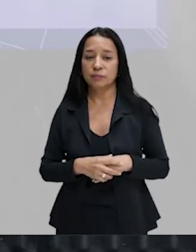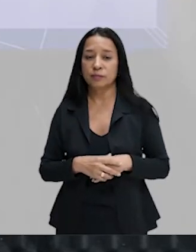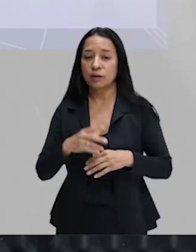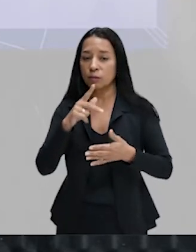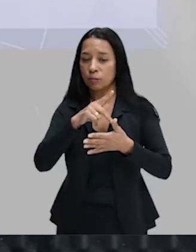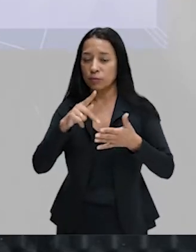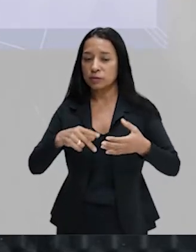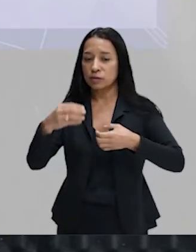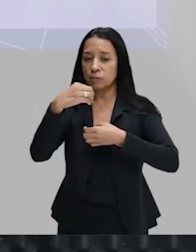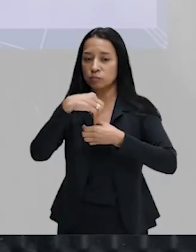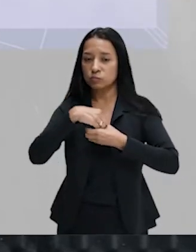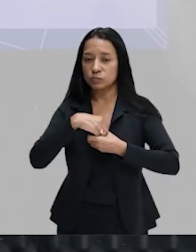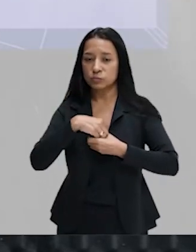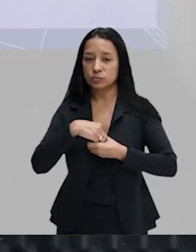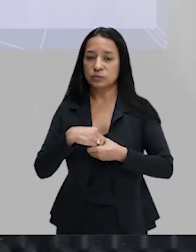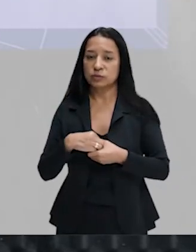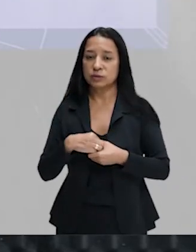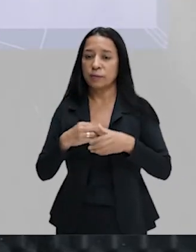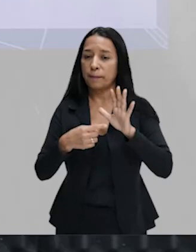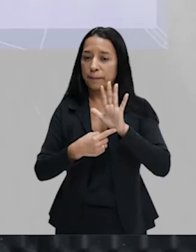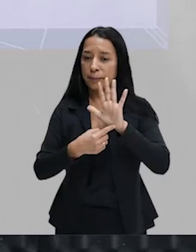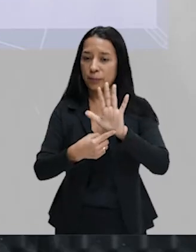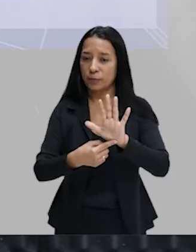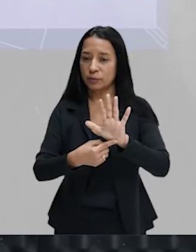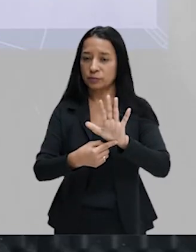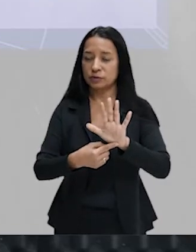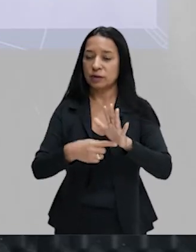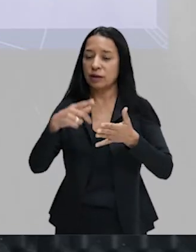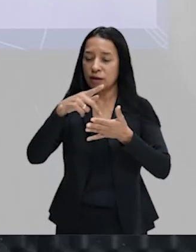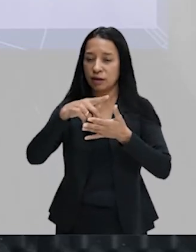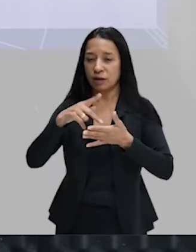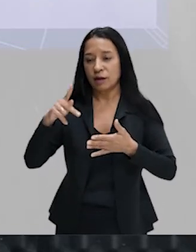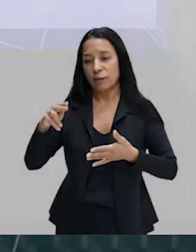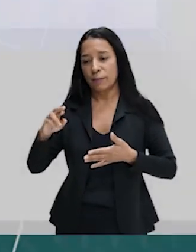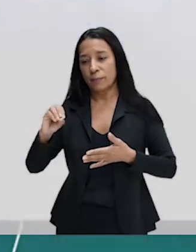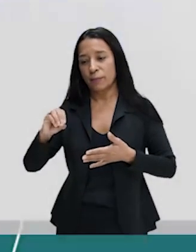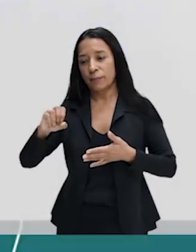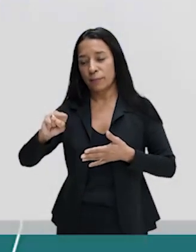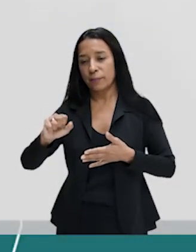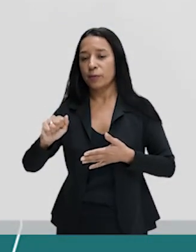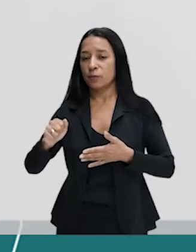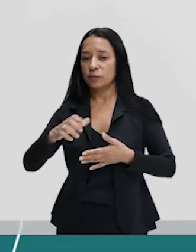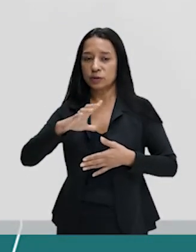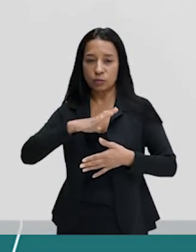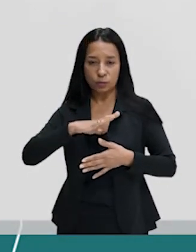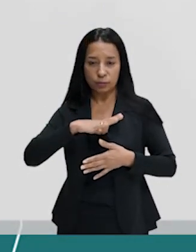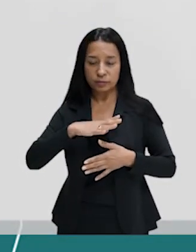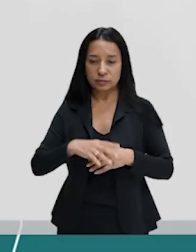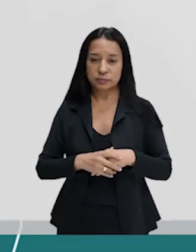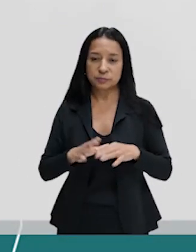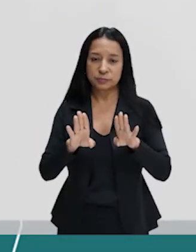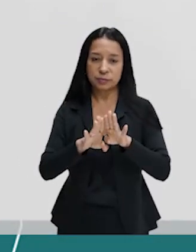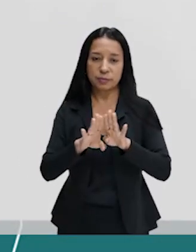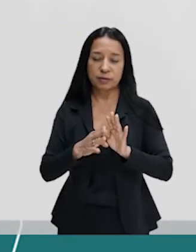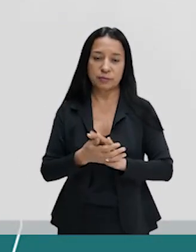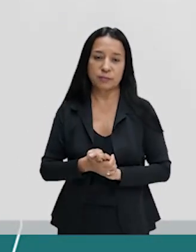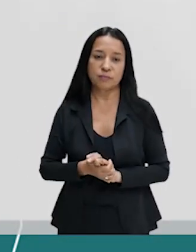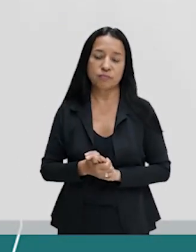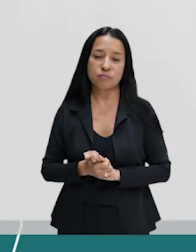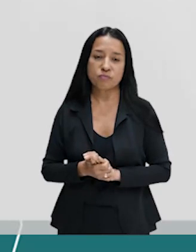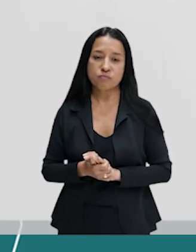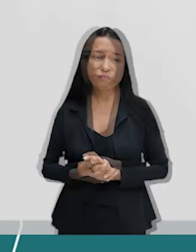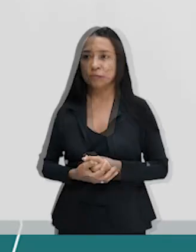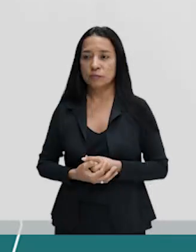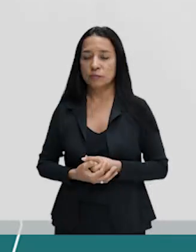prosa urbana, a prosa intimista e a prosa regionalista. Como eu falei de Morte e Vida Severina, está aqui um trechinho,